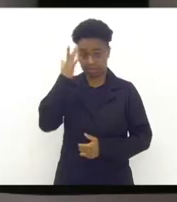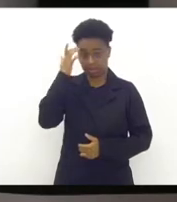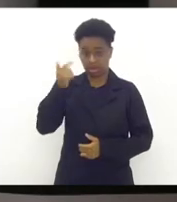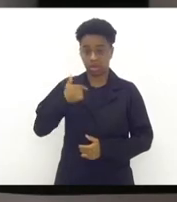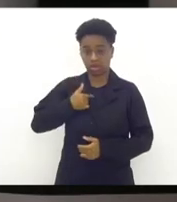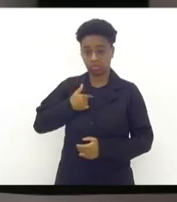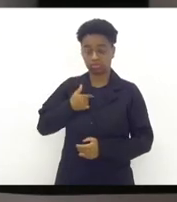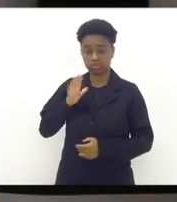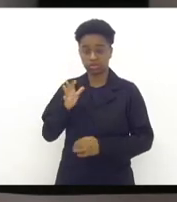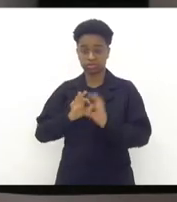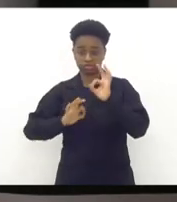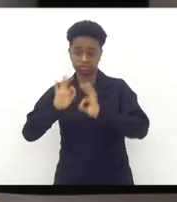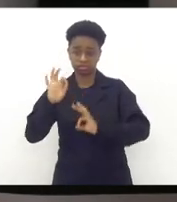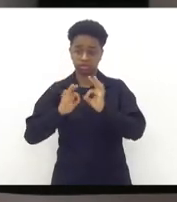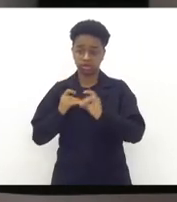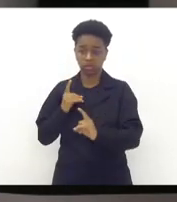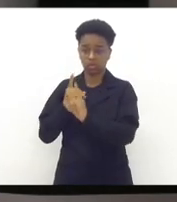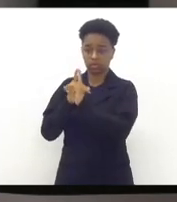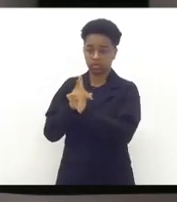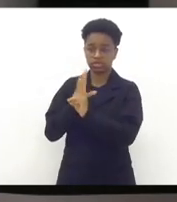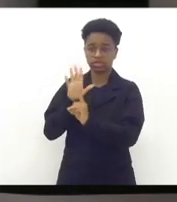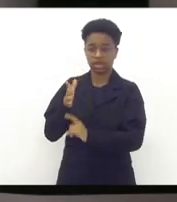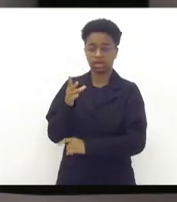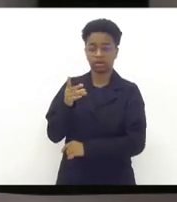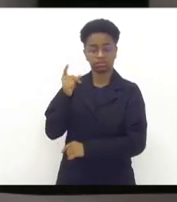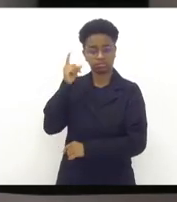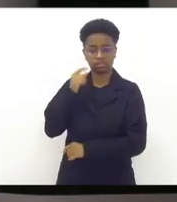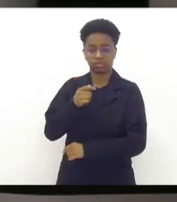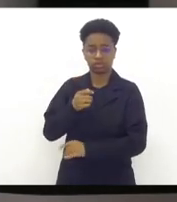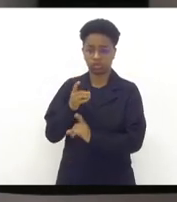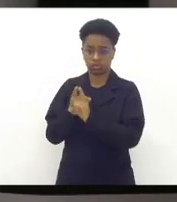estava um tempo sem ver ela. A gente nunca tinha ficado tanto tempo sem se ver.